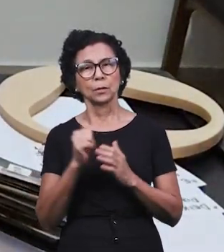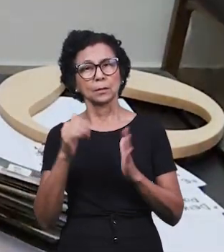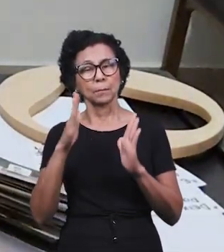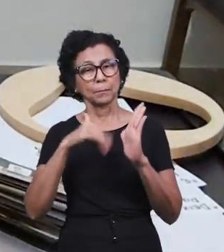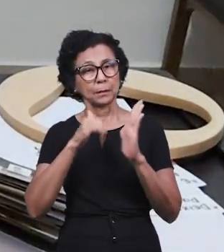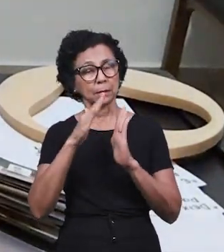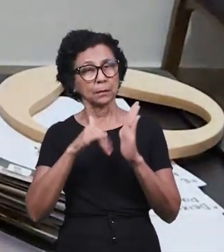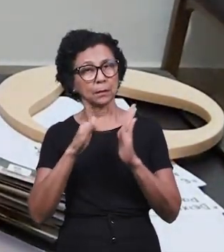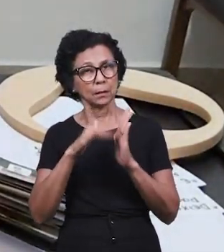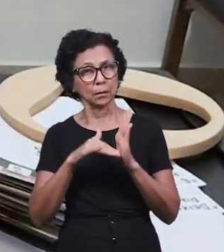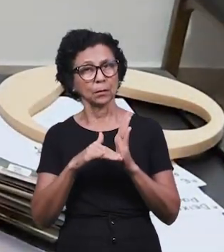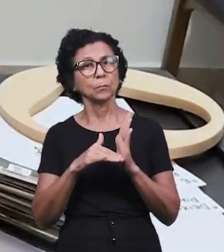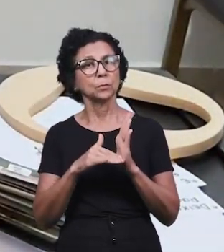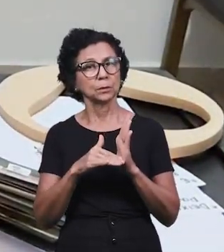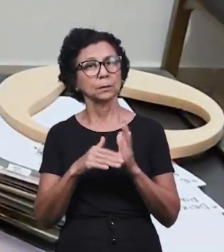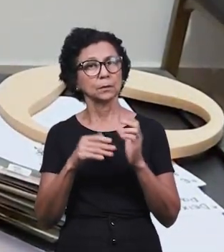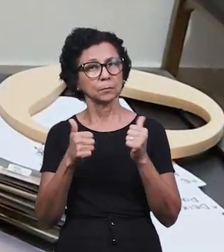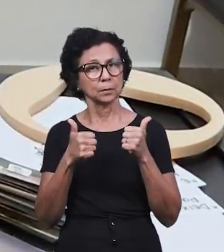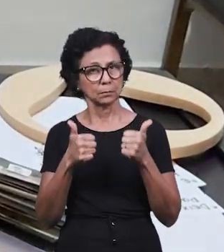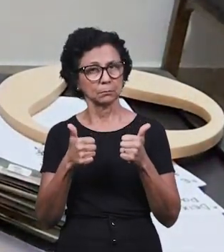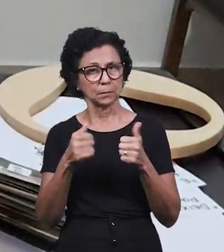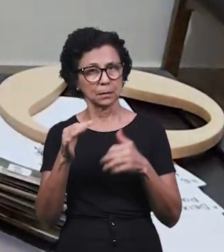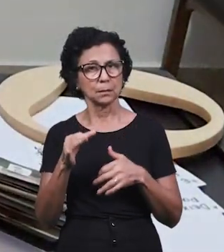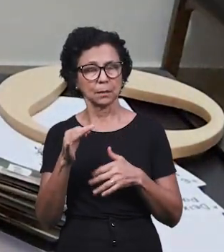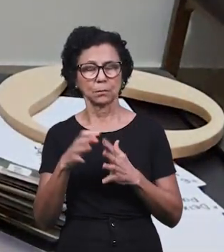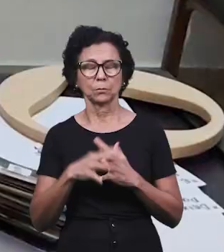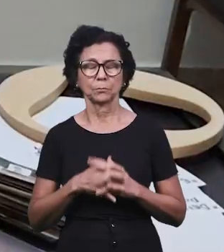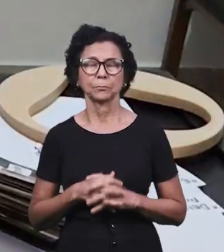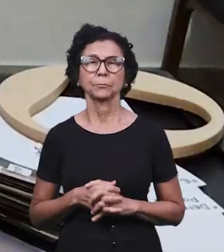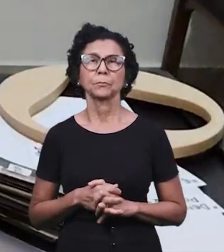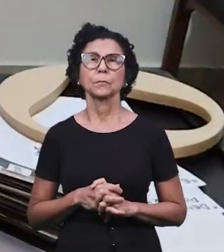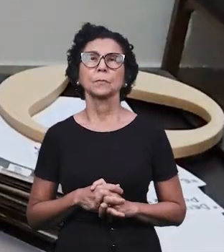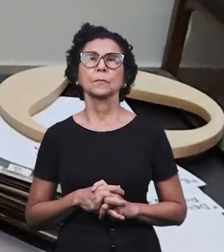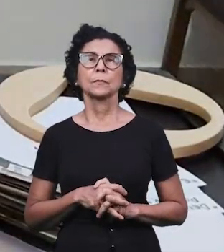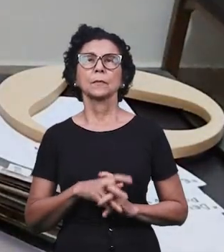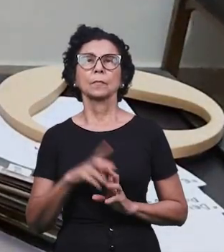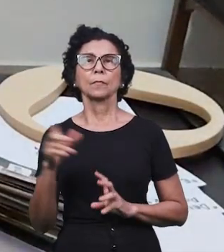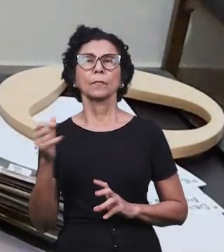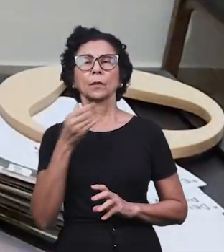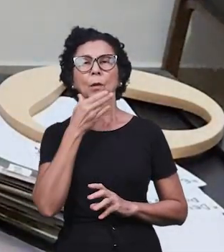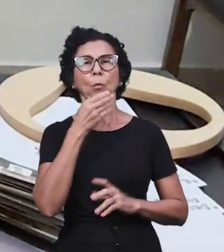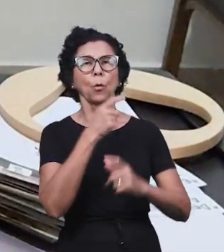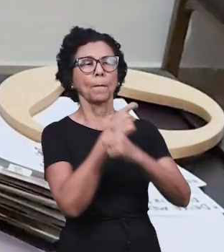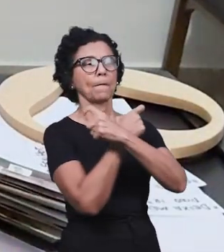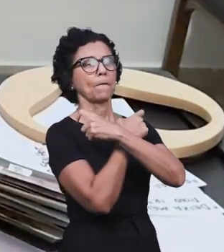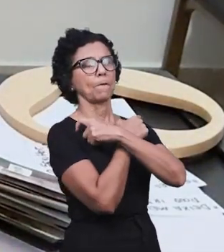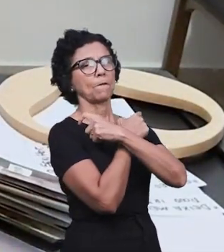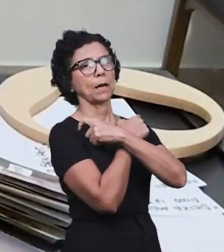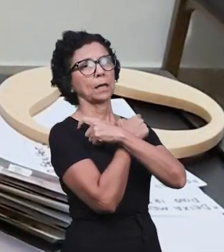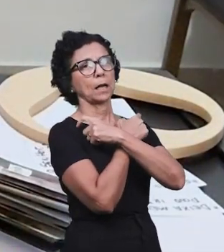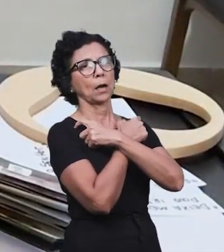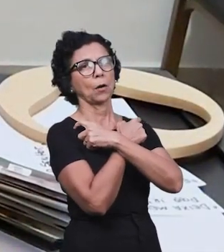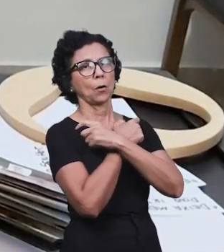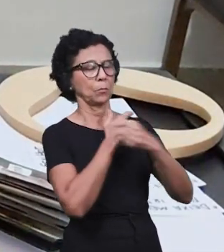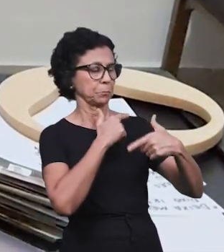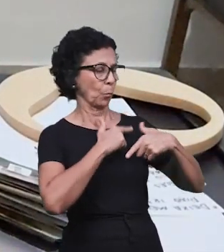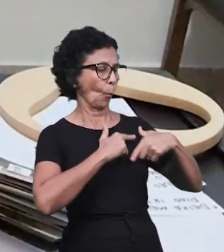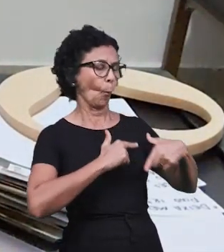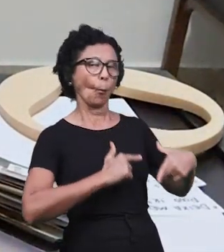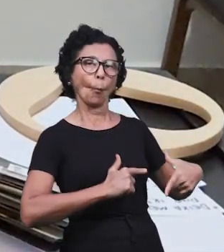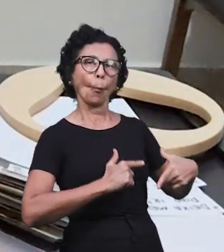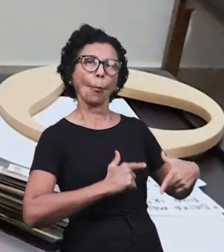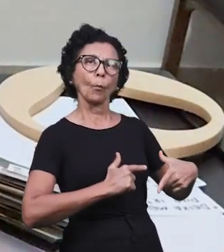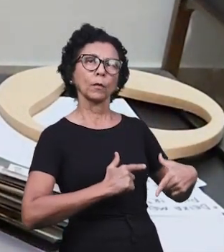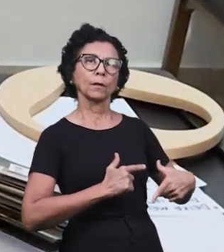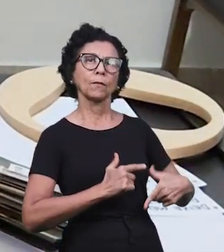As irmãs vão usar os recursos que as irmãs têm. E aqui eu fiz Faraó, com o coração vazio. Também